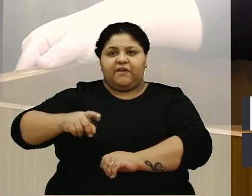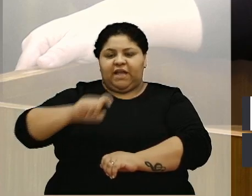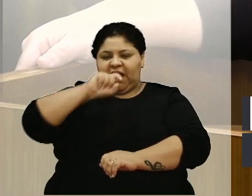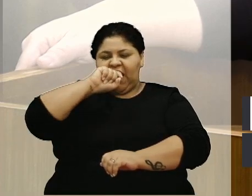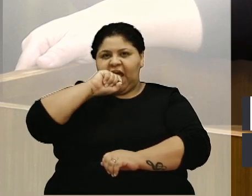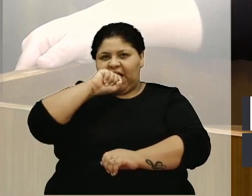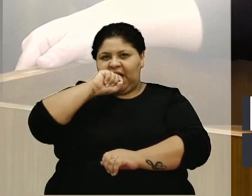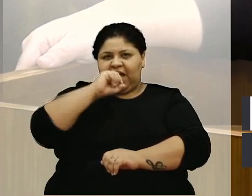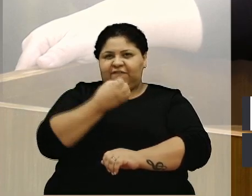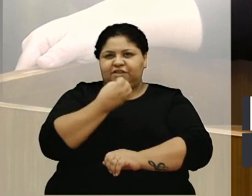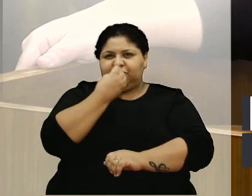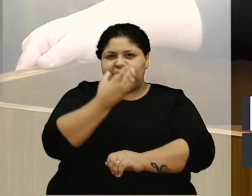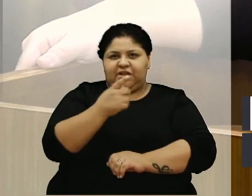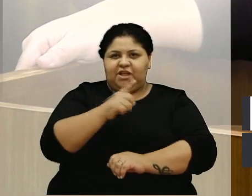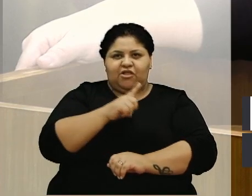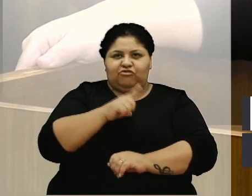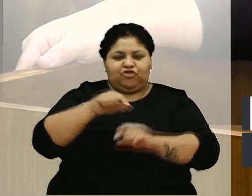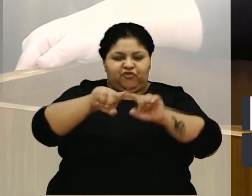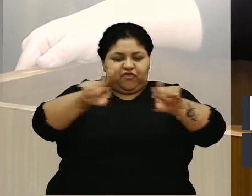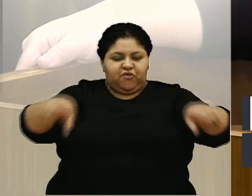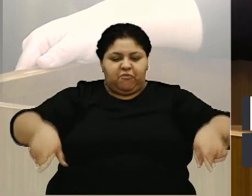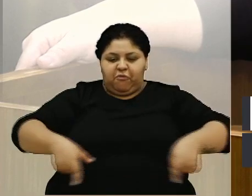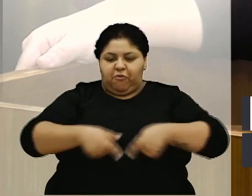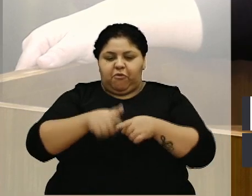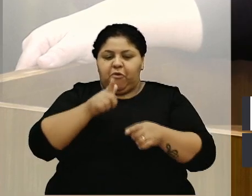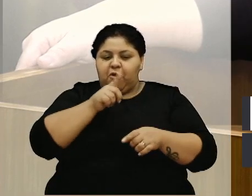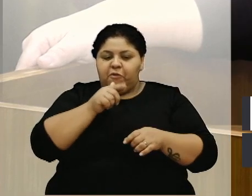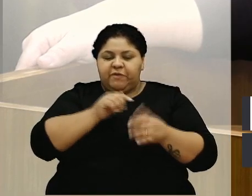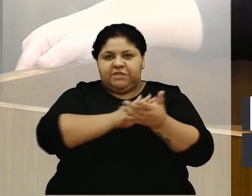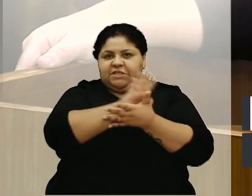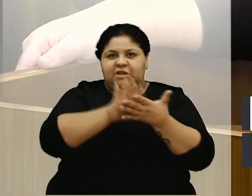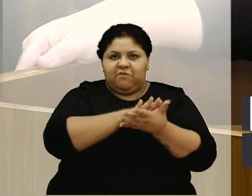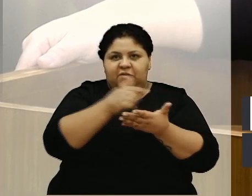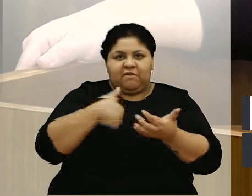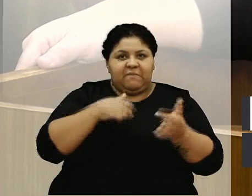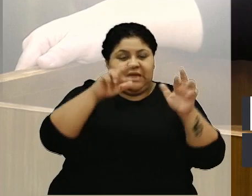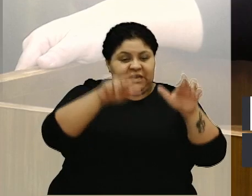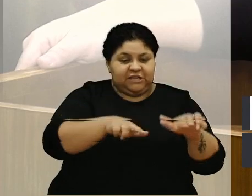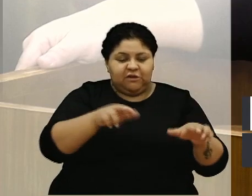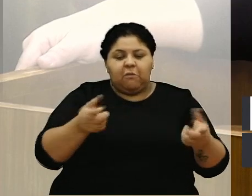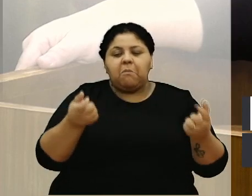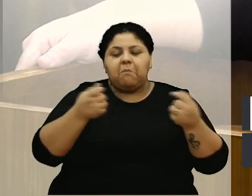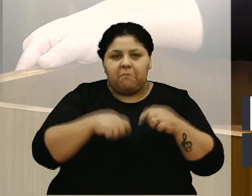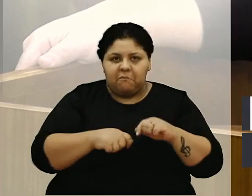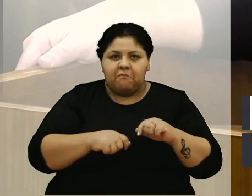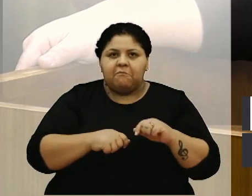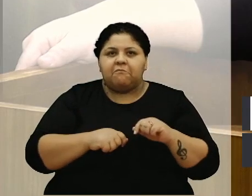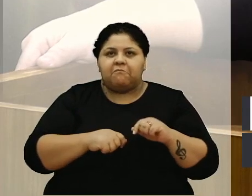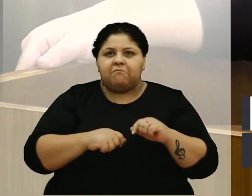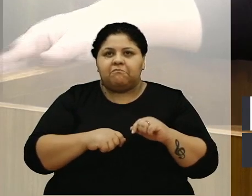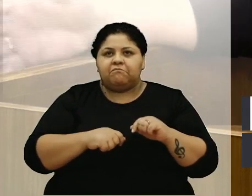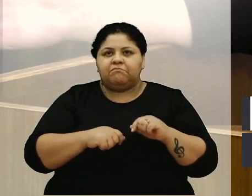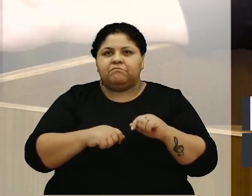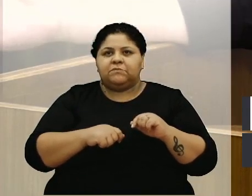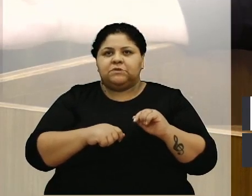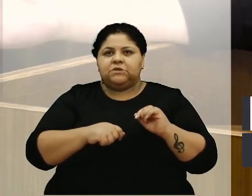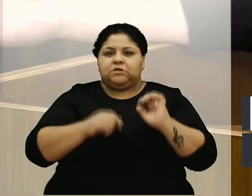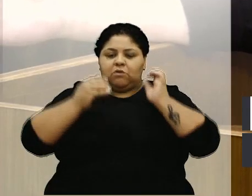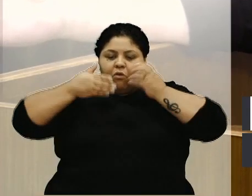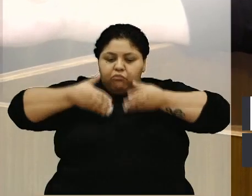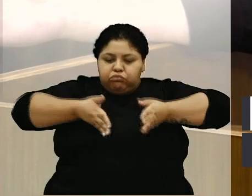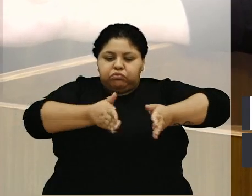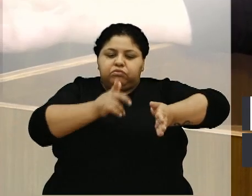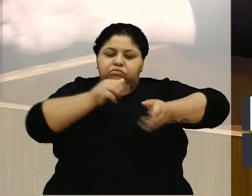não tive nenhum piscinão, nada na minha região que tanto precisa e que lá é um corredor de água que todo mundo